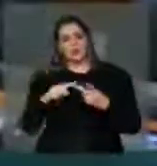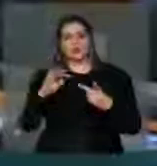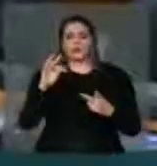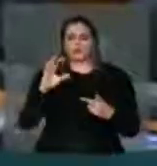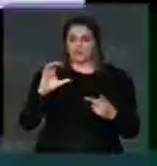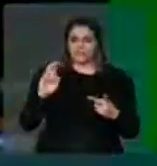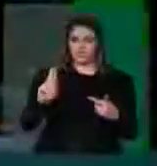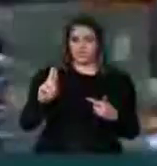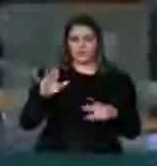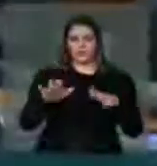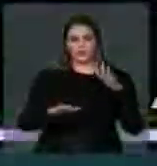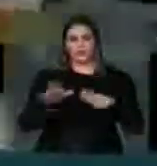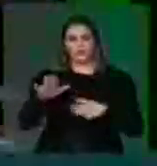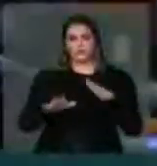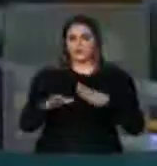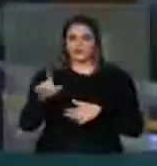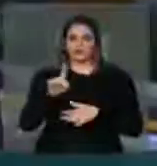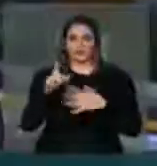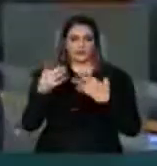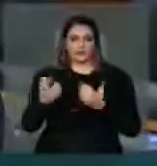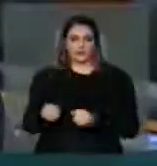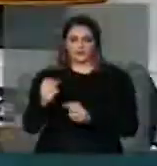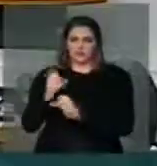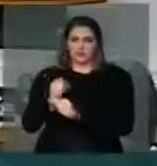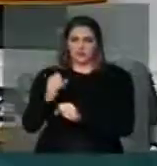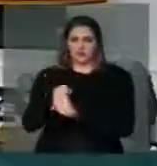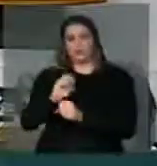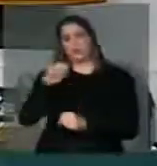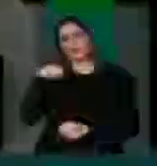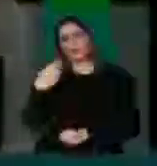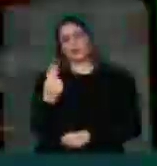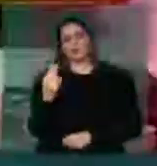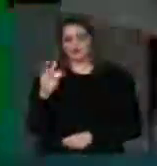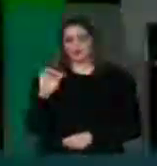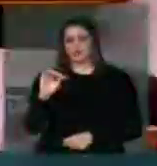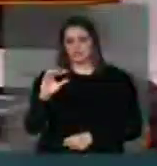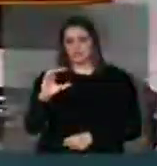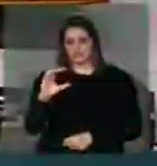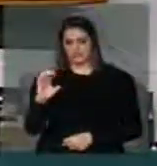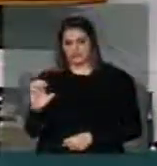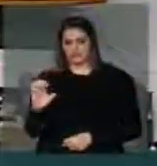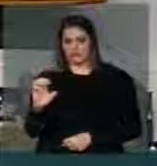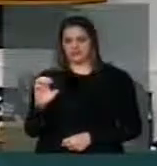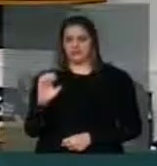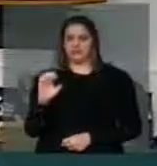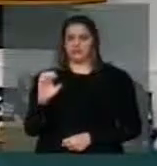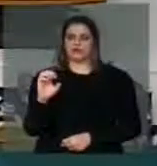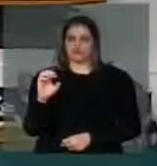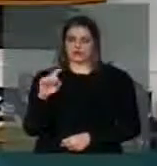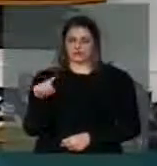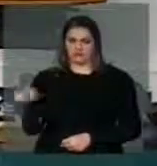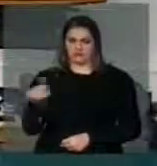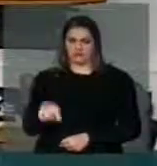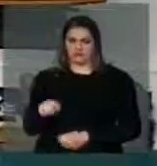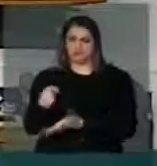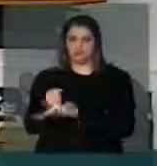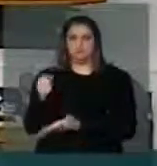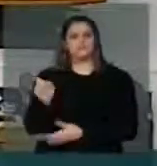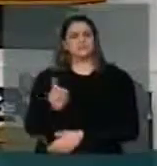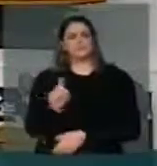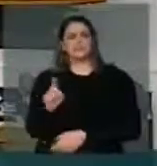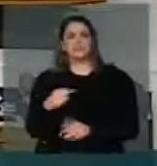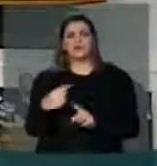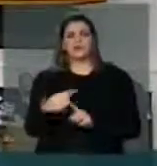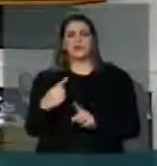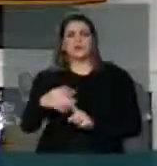da presidente, não porque o TSE possa caçar registro. Mas é que, politicamente, o governo deixou de existir. Quando